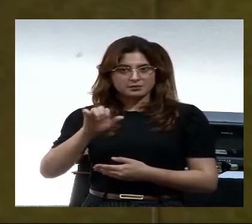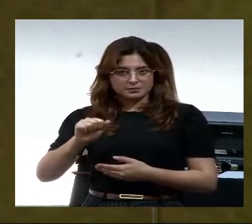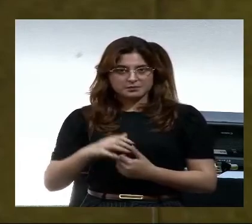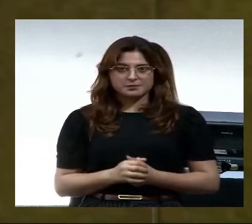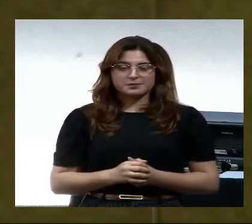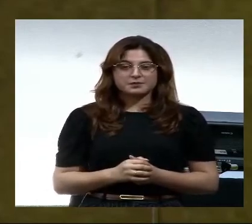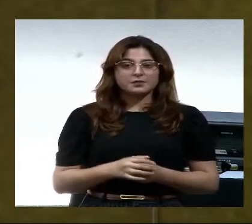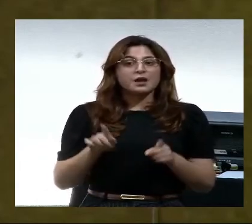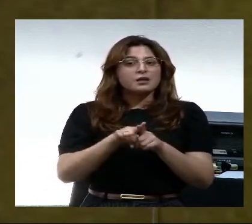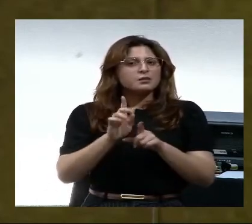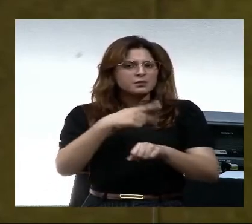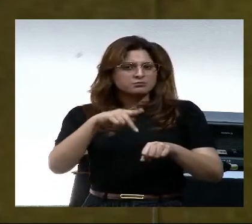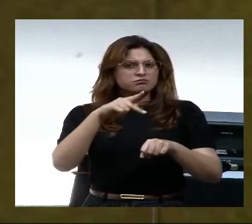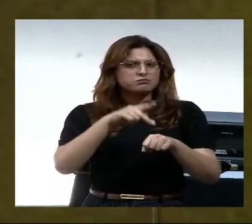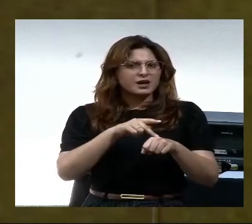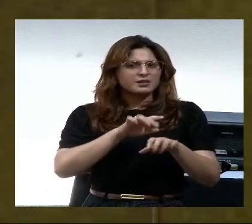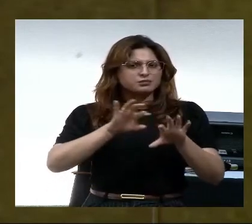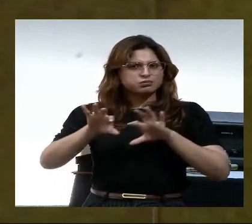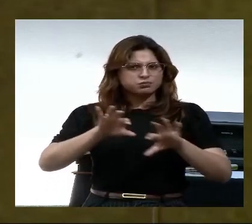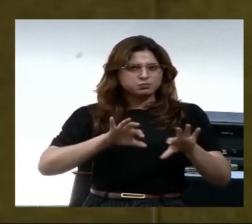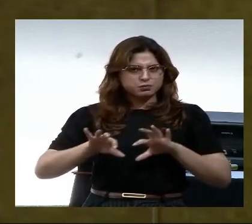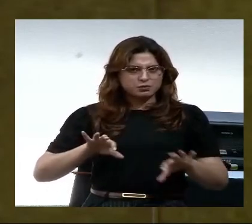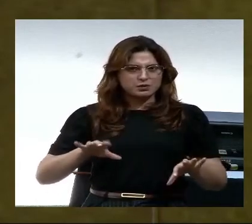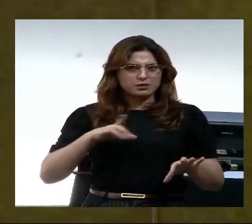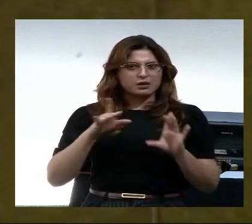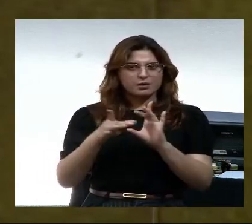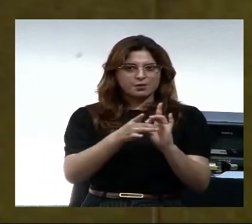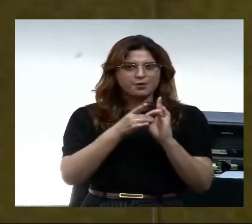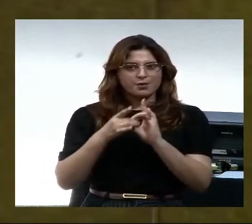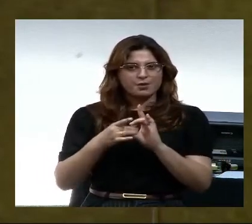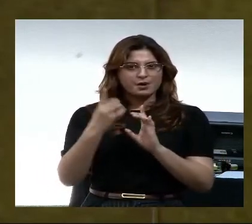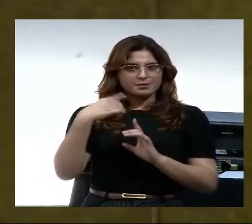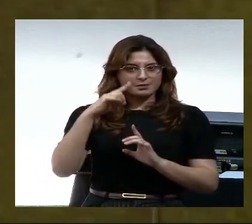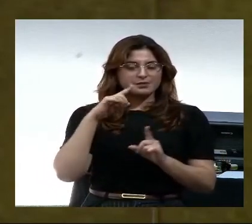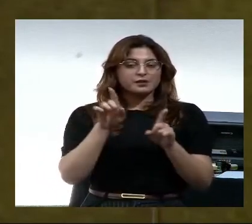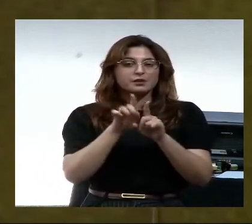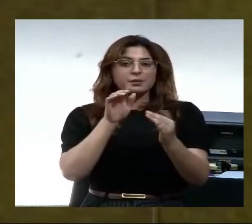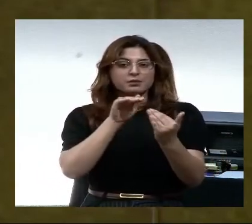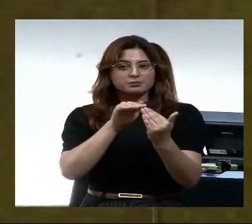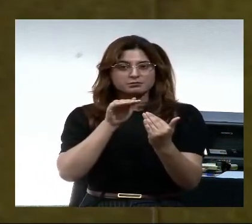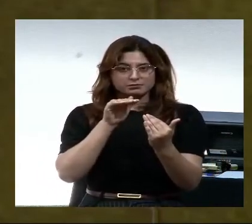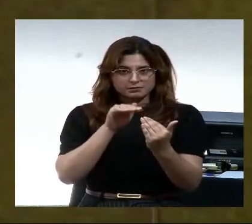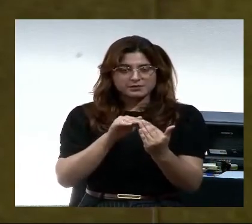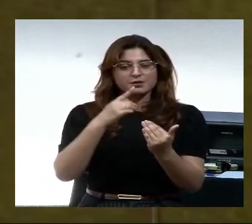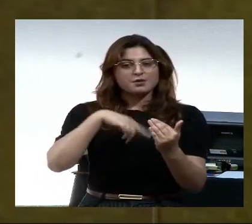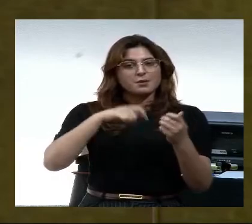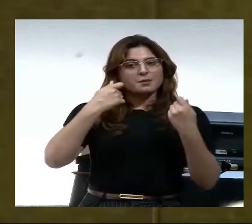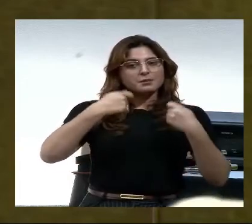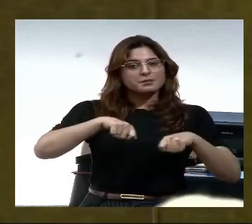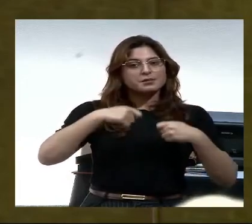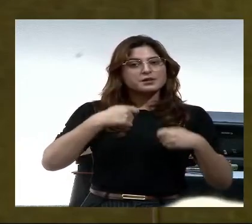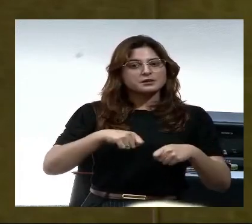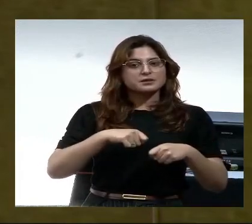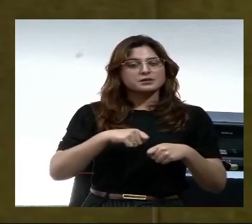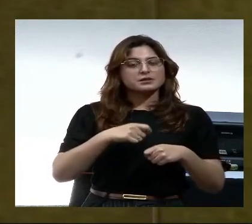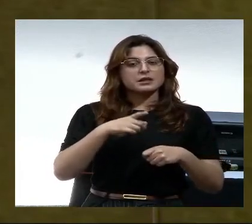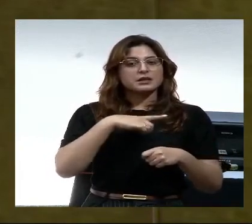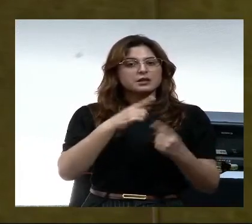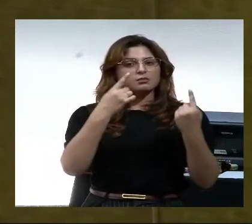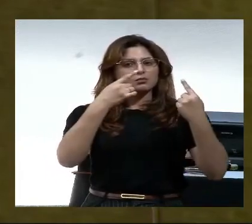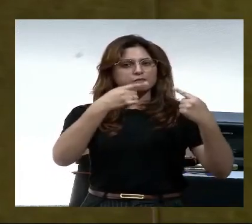Em um país tão dividido, foi a união da classe e a compreensão de que devemos manter a equidistância da